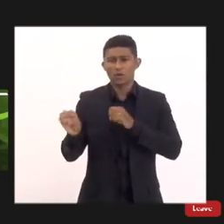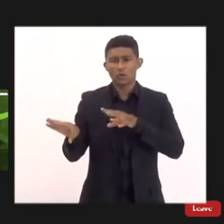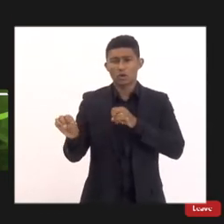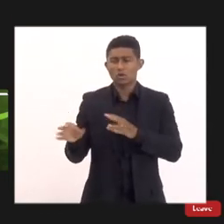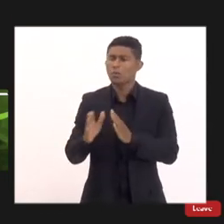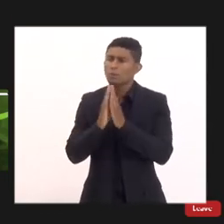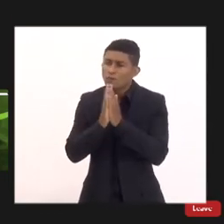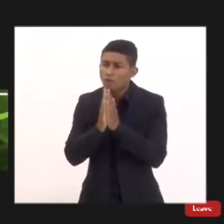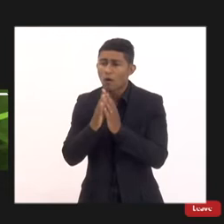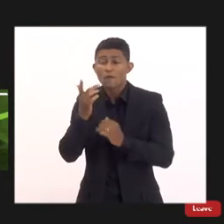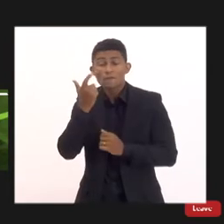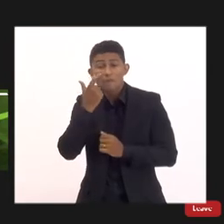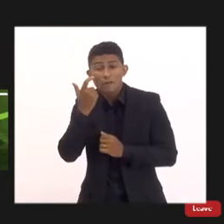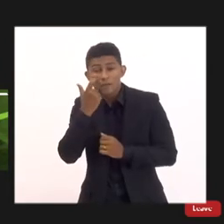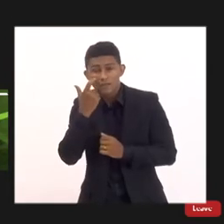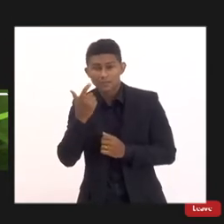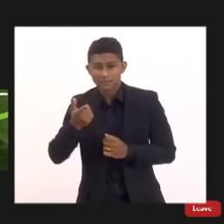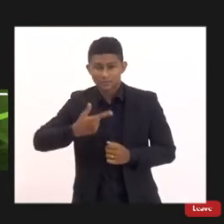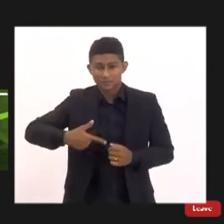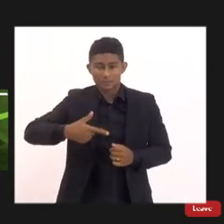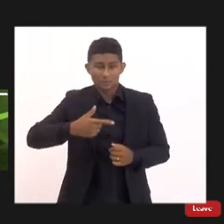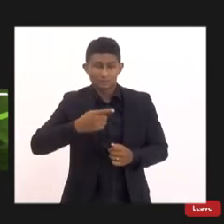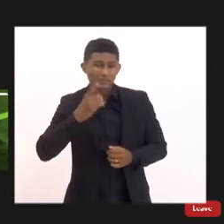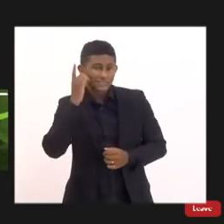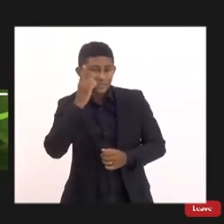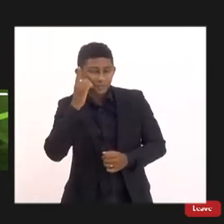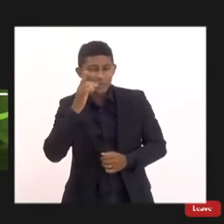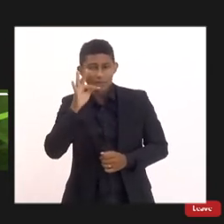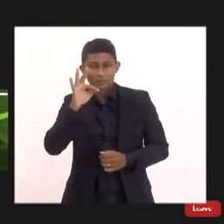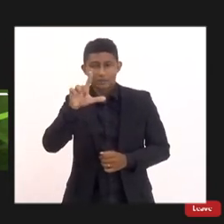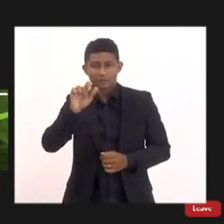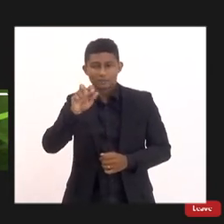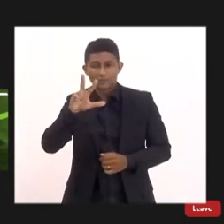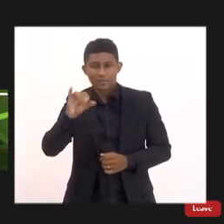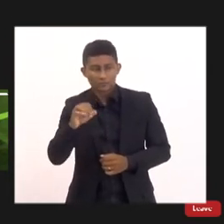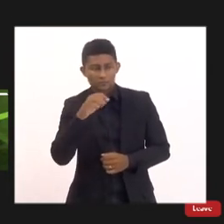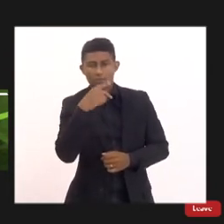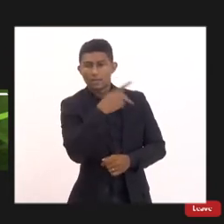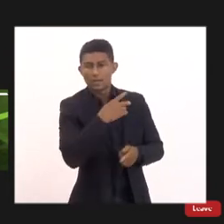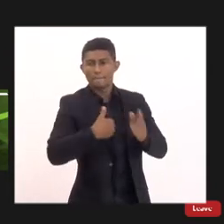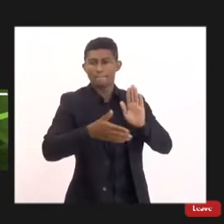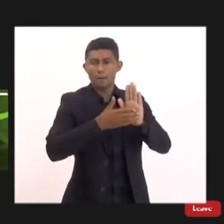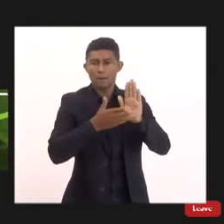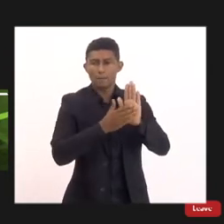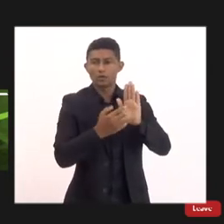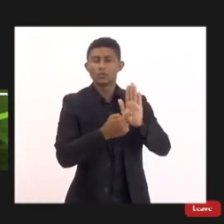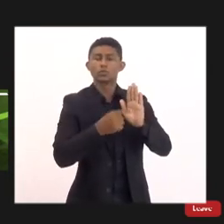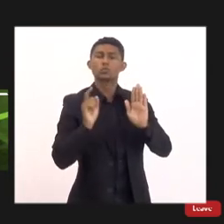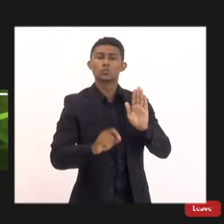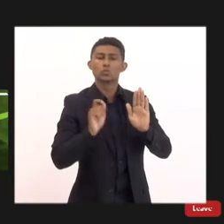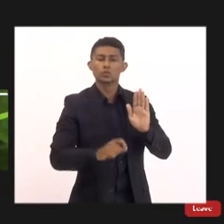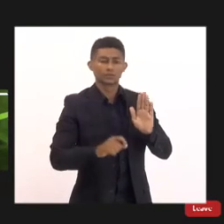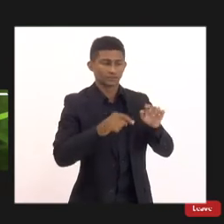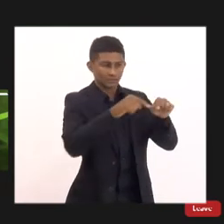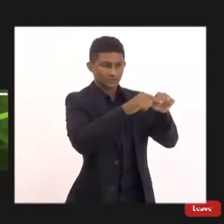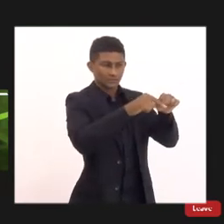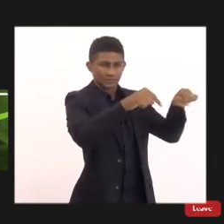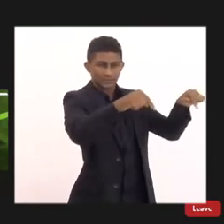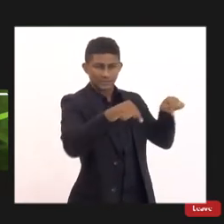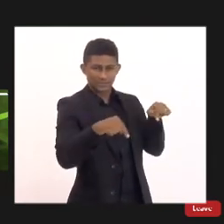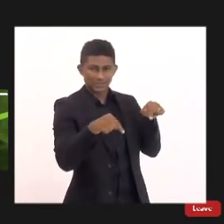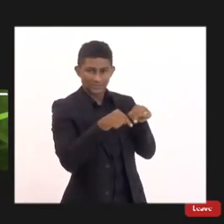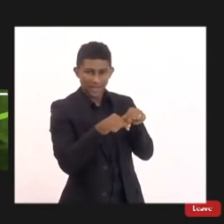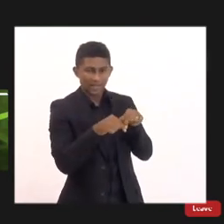possibilidade da proposta sugerida pelo deputado Flávio Serafini no que diz respeito à modulação das salas, né,